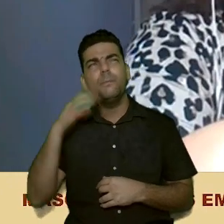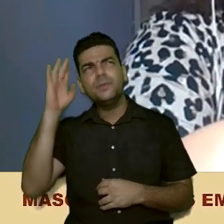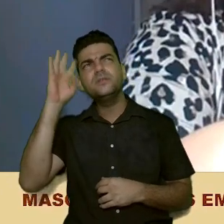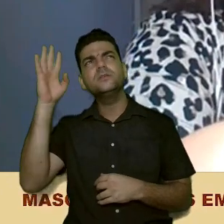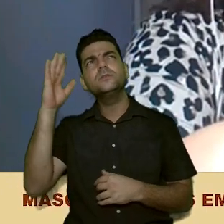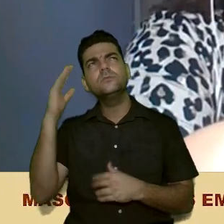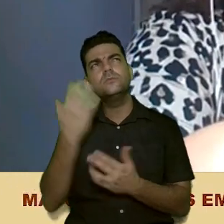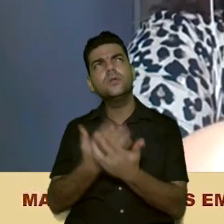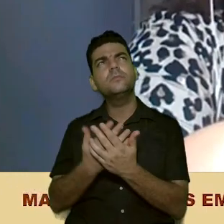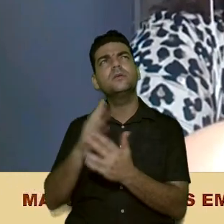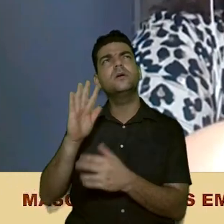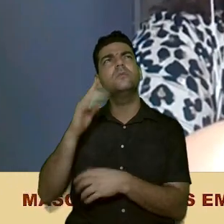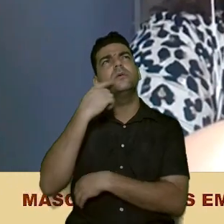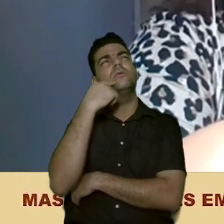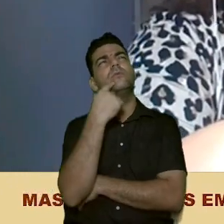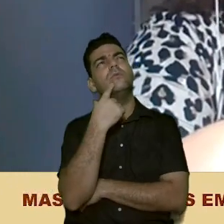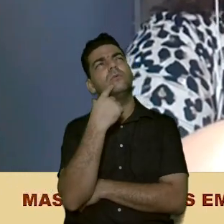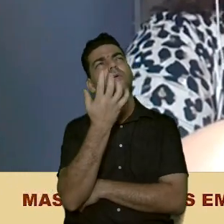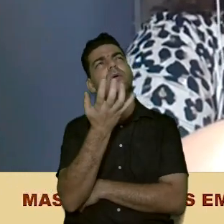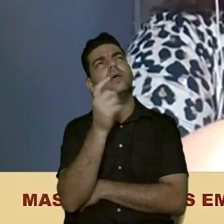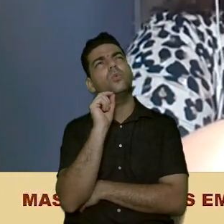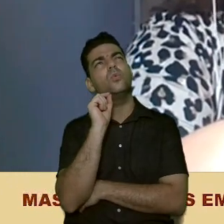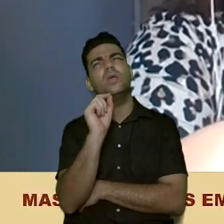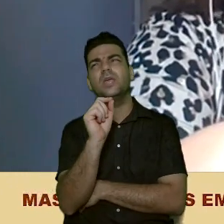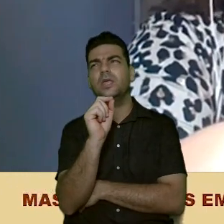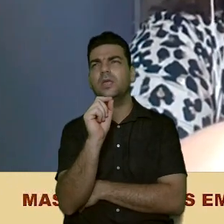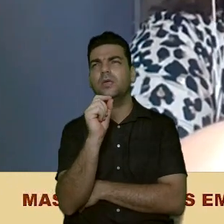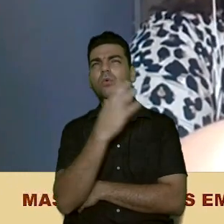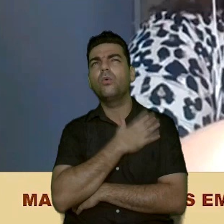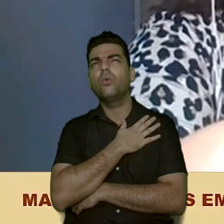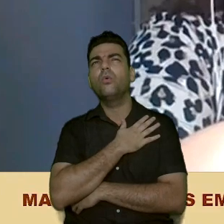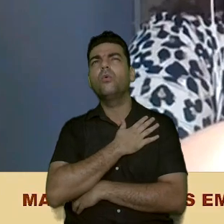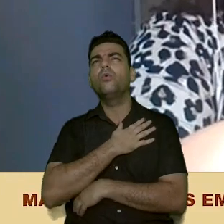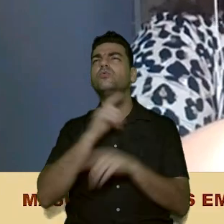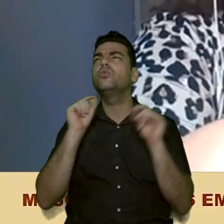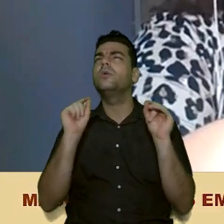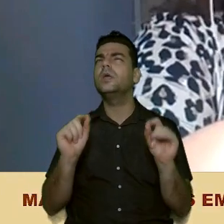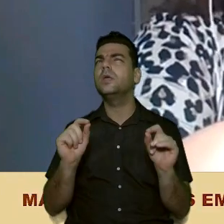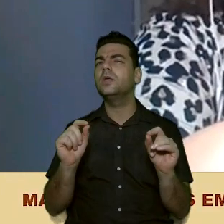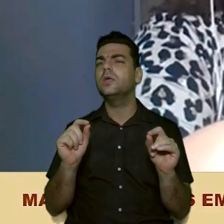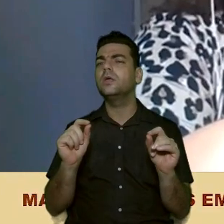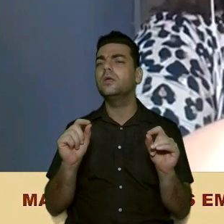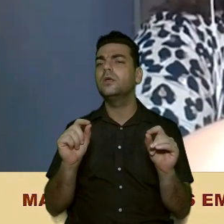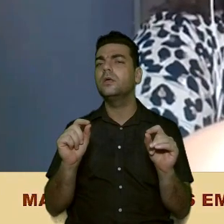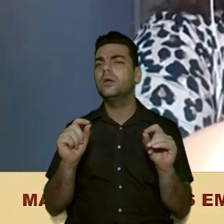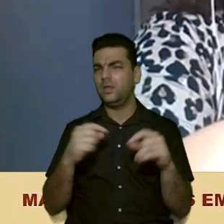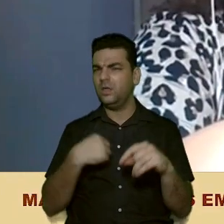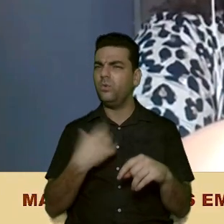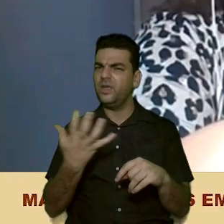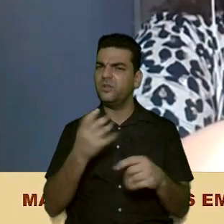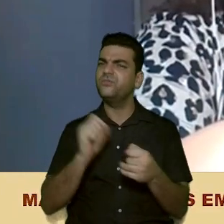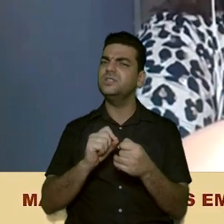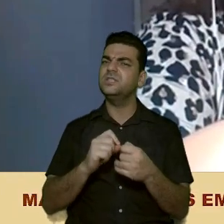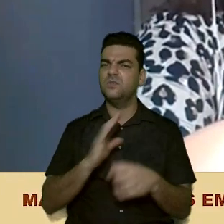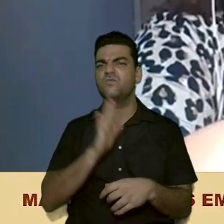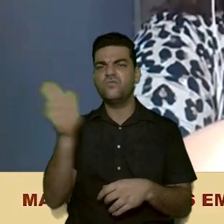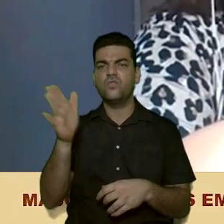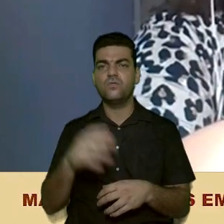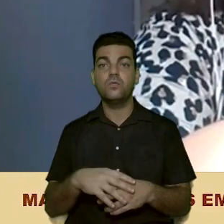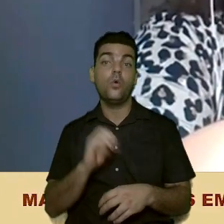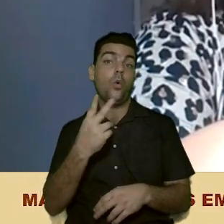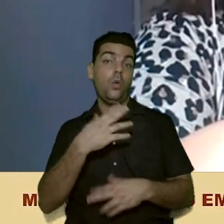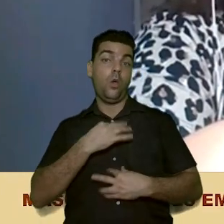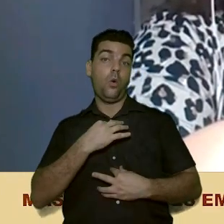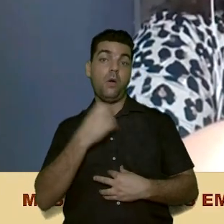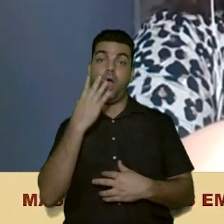conectar, falei, cara, mas peraí, mas o que eu gosto de fazer? Como é que eu gosto de fazer? Por que isso? Por que aquilo? Por que eu não posso fazer isso? Por que eu não posso botar uma camisa